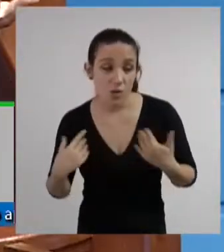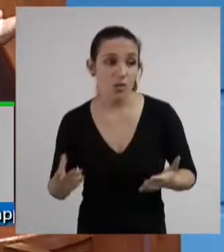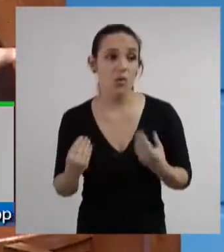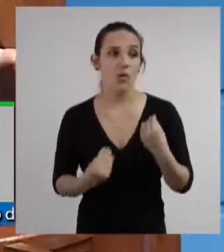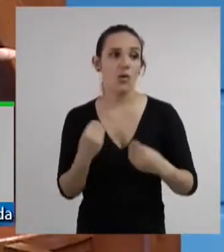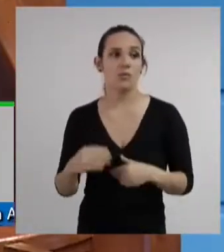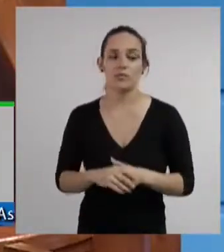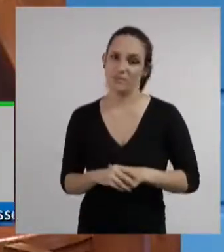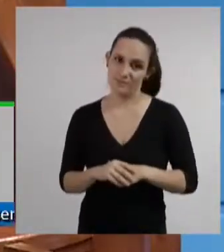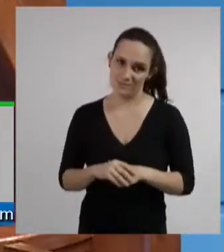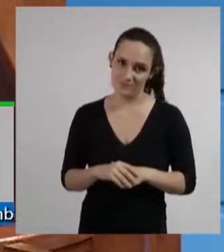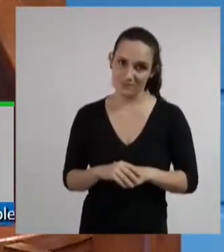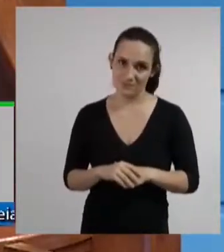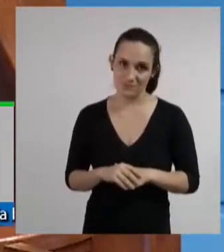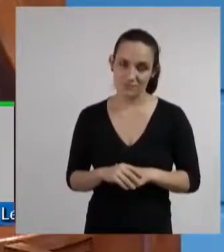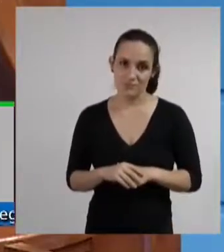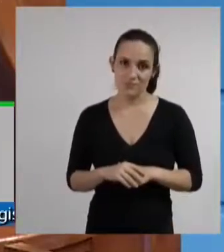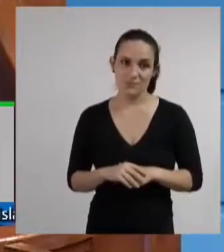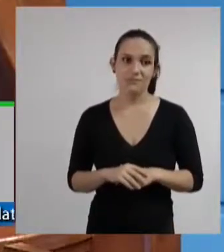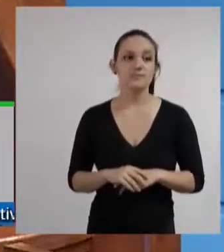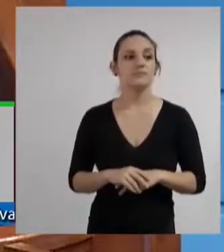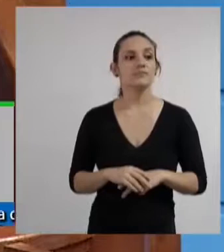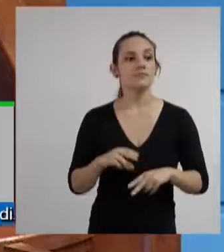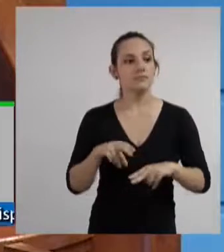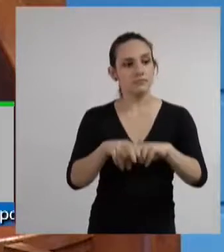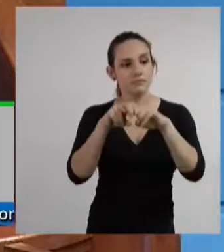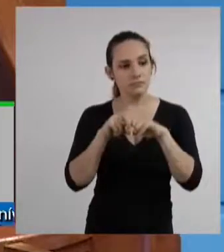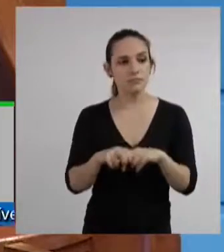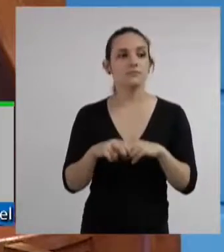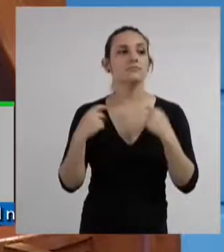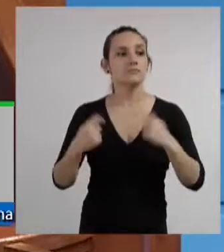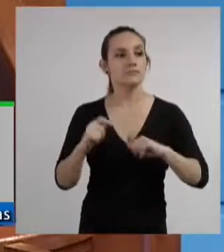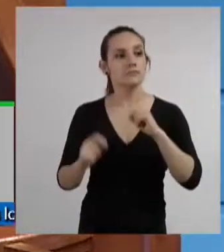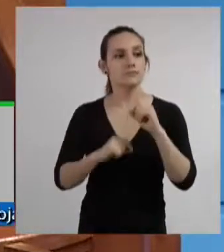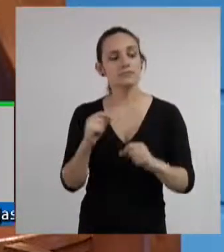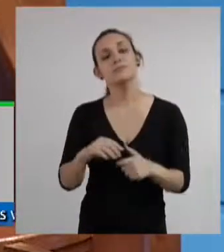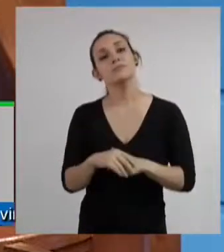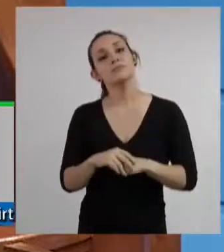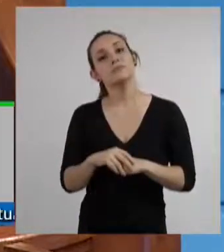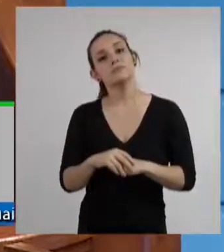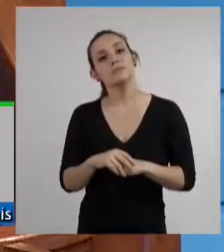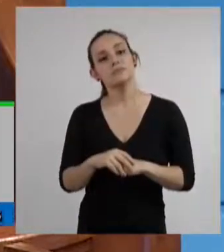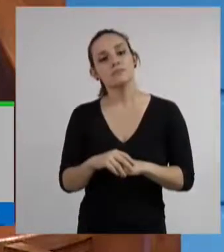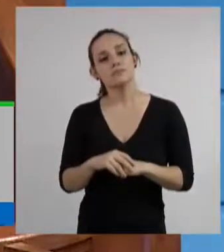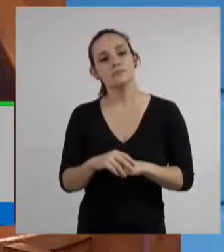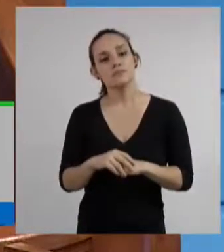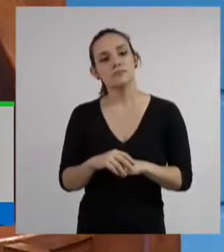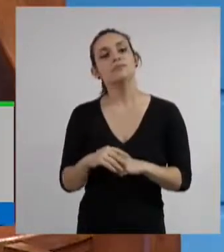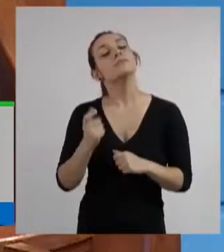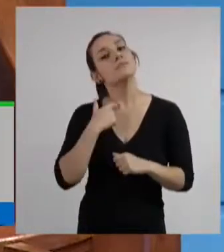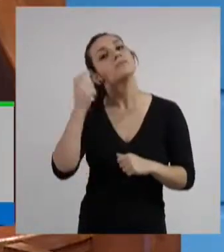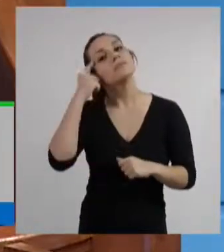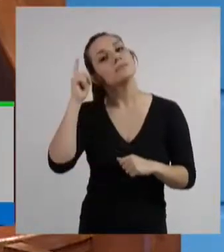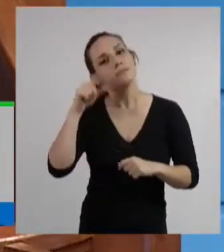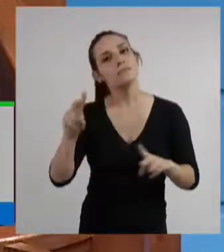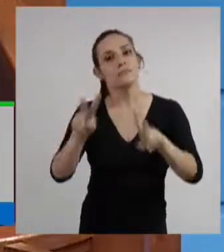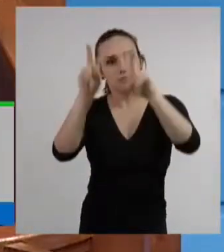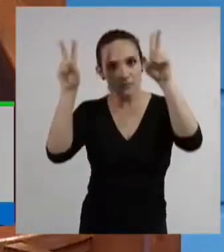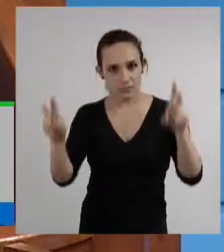quê? Porque estava preparado juridicamente e orçamentariamente estava preparado para isso. Então, essa